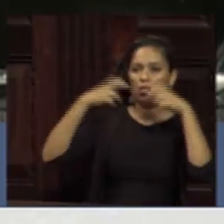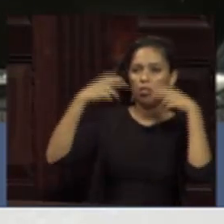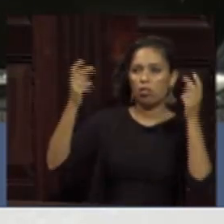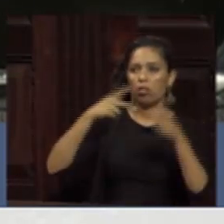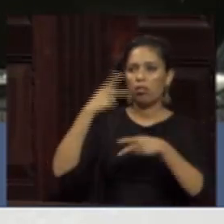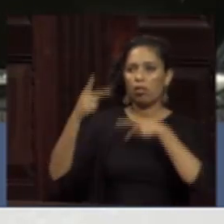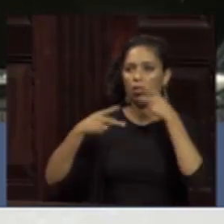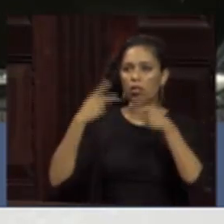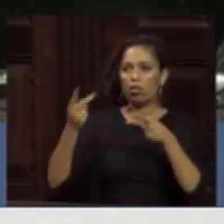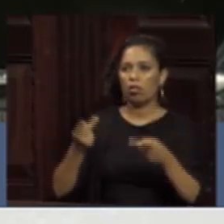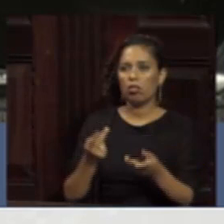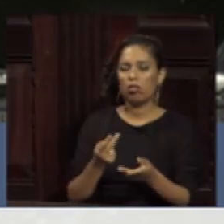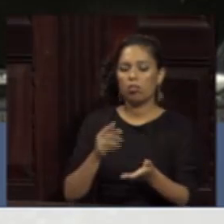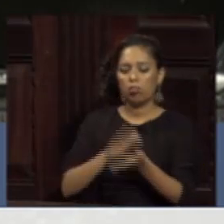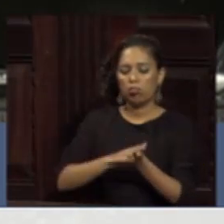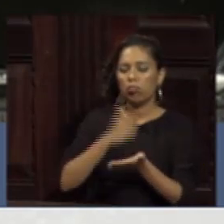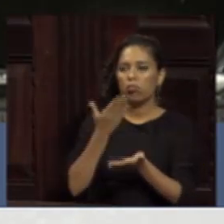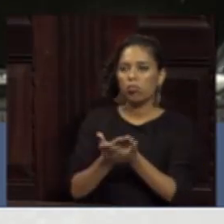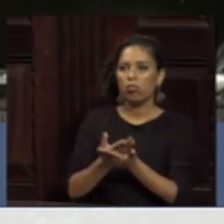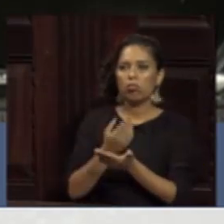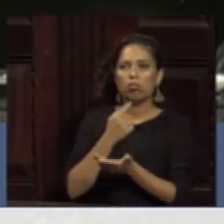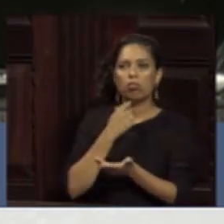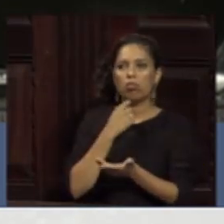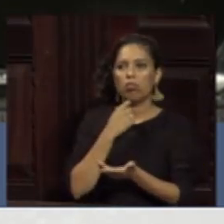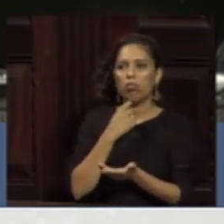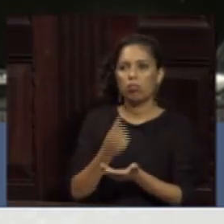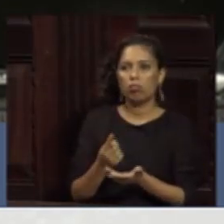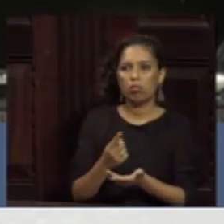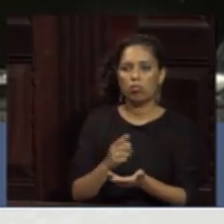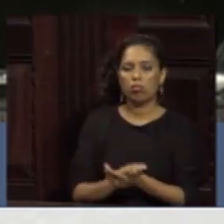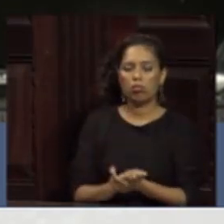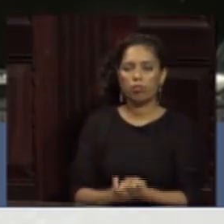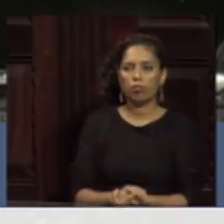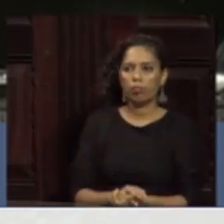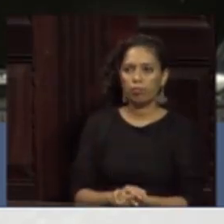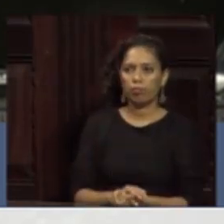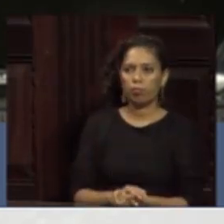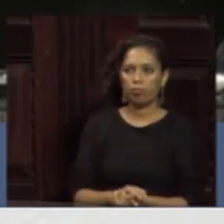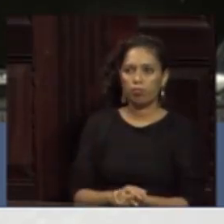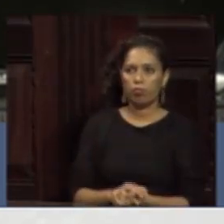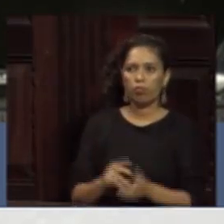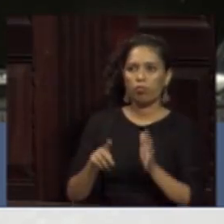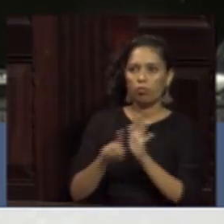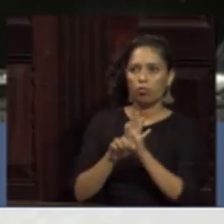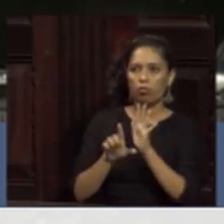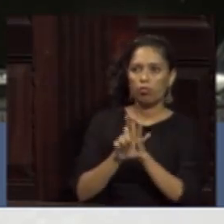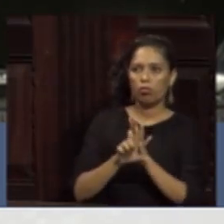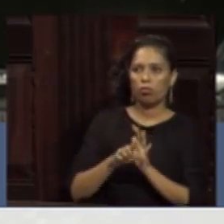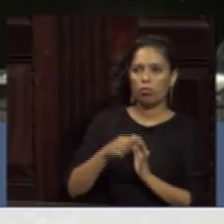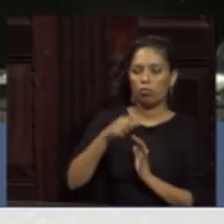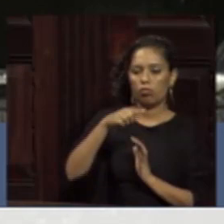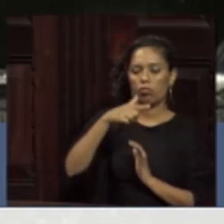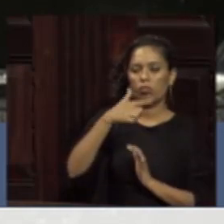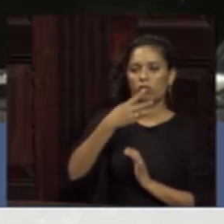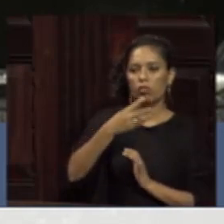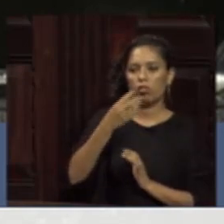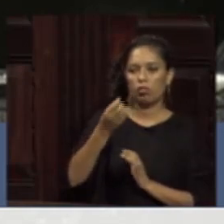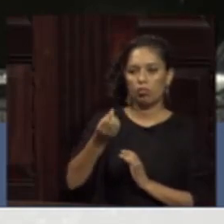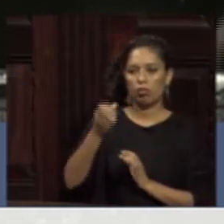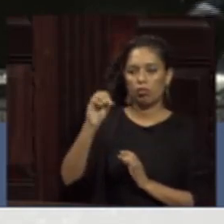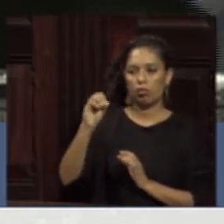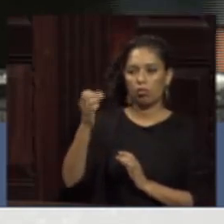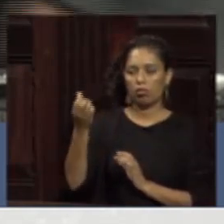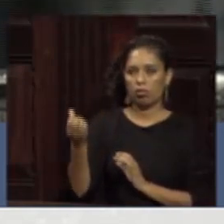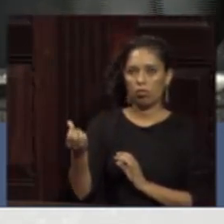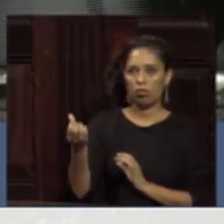Em discussão. Não havendo quem queira discutir, encerrada a discussão. O projeto recebeu 4 emendas e retorna às comissões